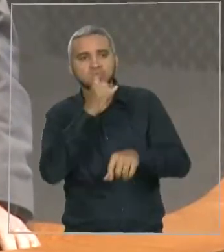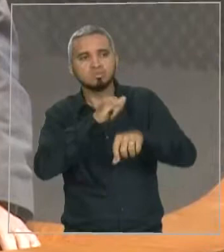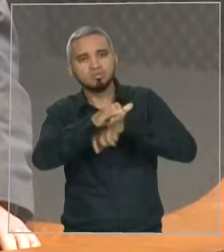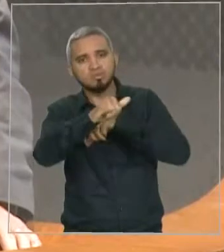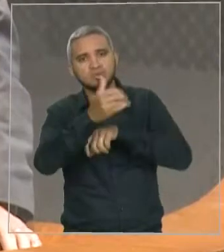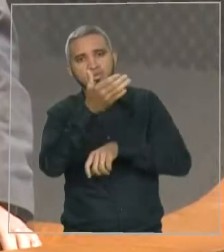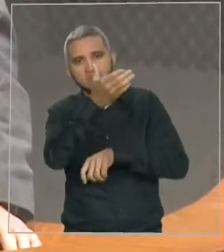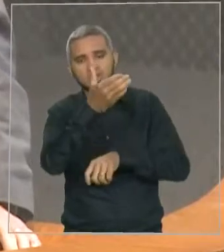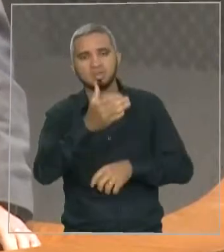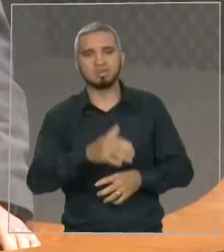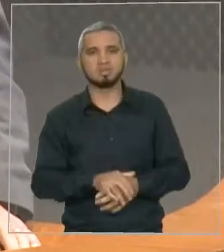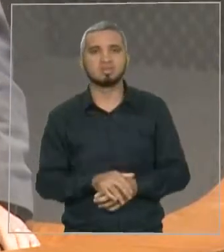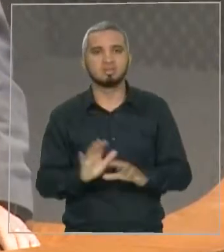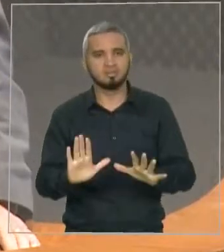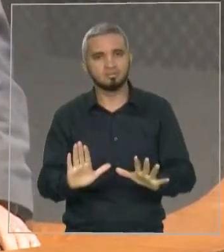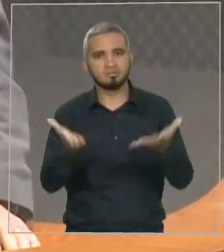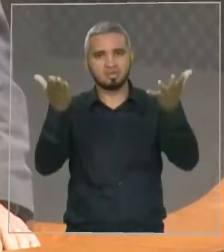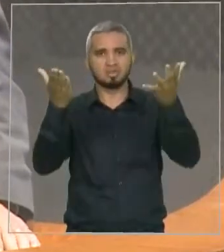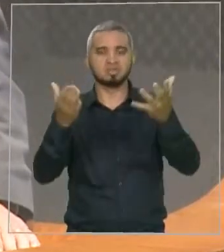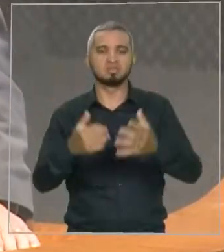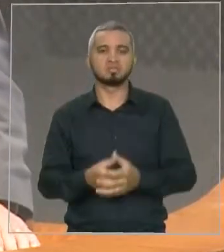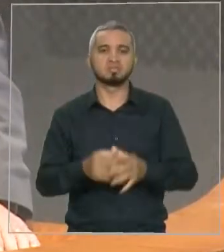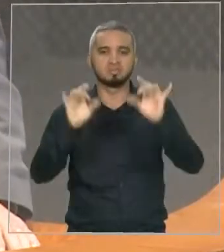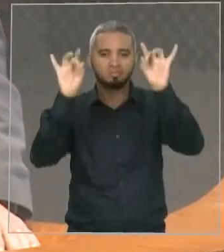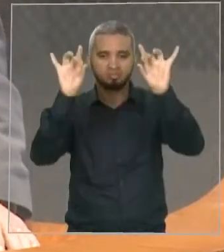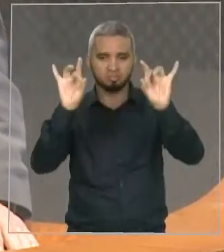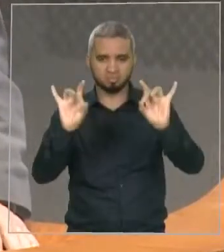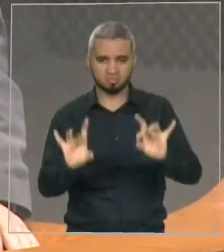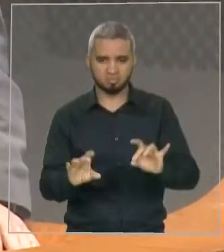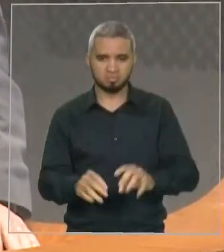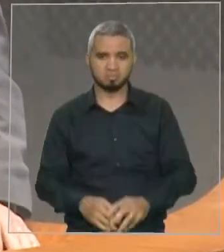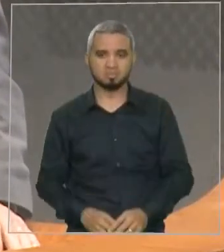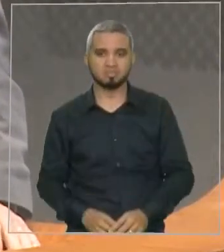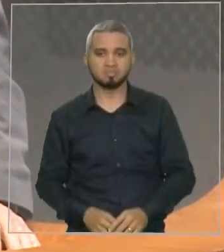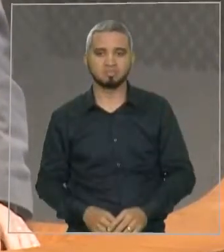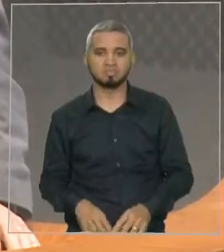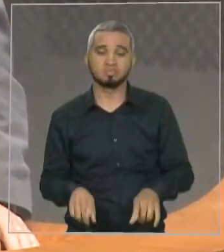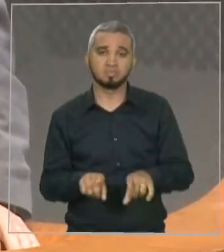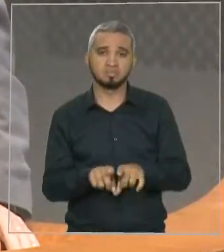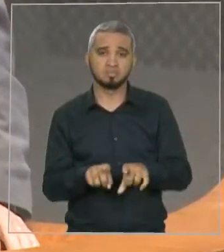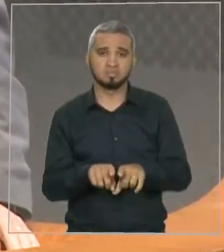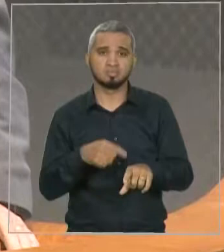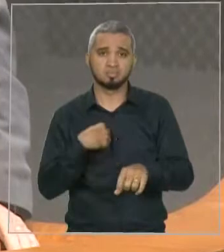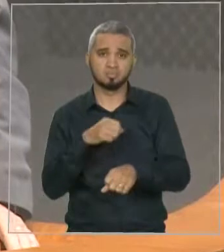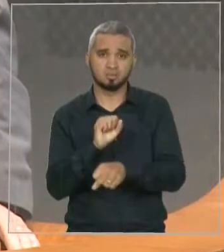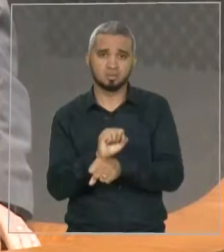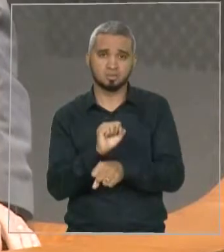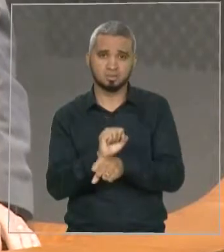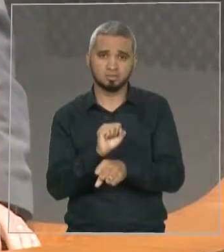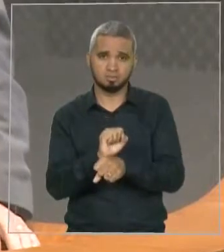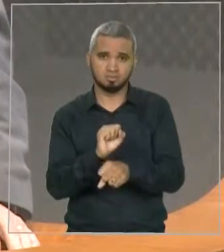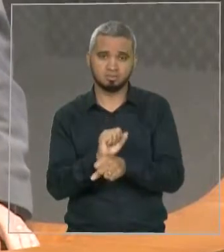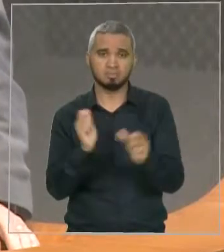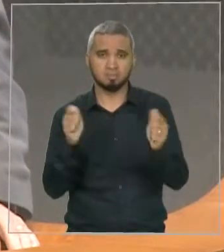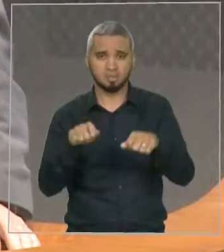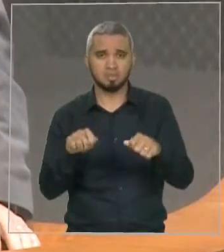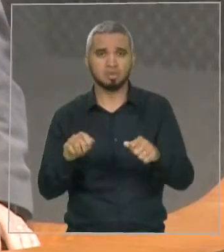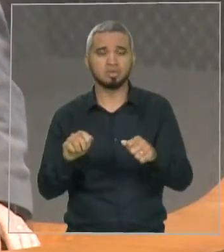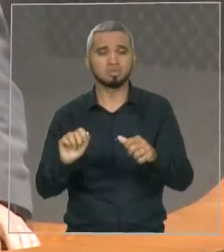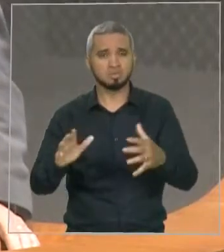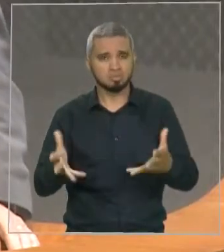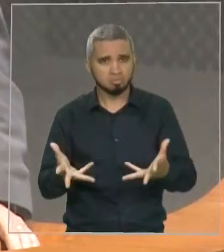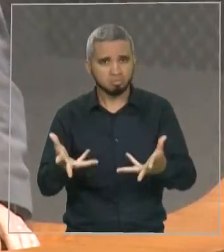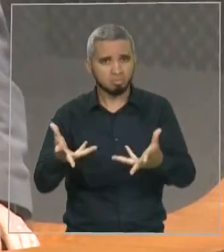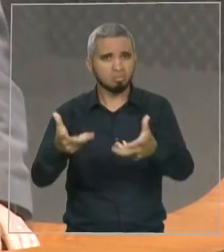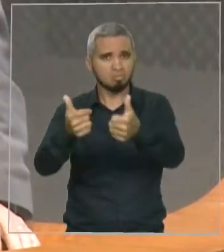tão celebrada solenidade. Espero que a qualidade e continue para o ano que vem, que todos os